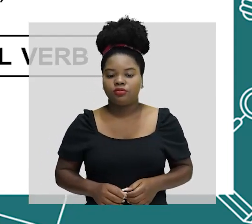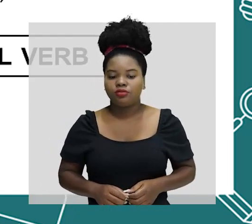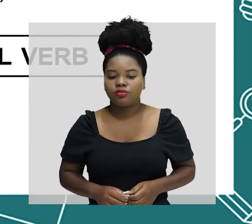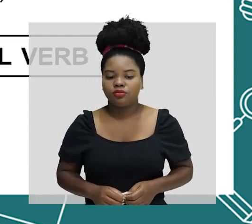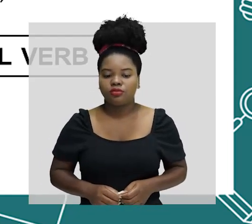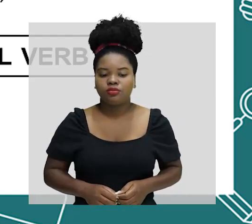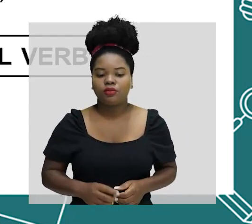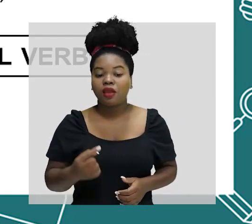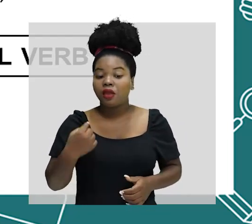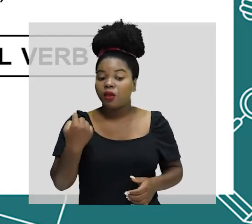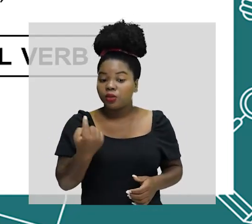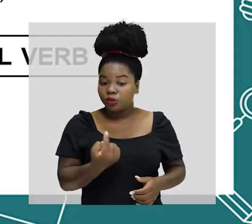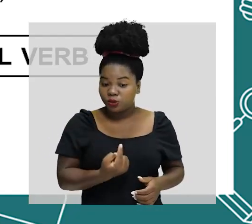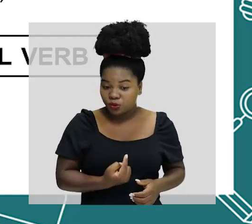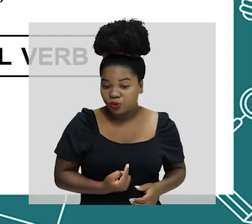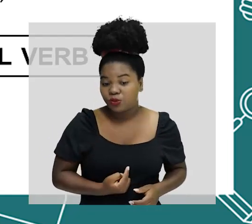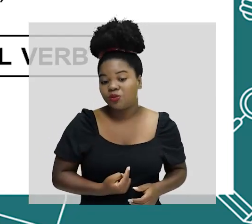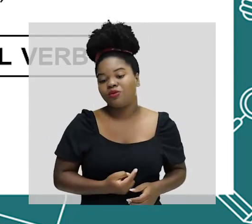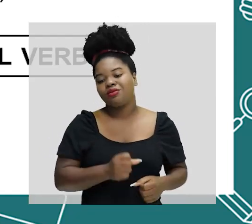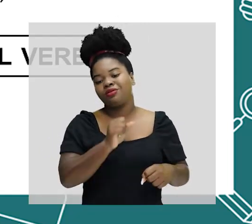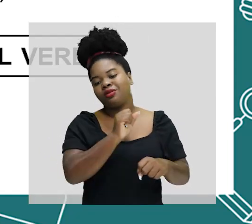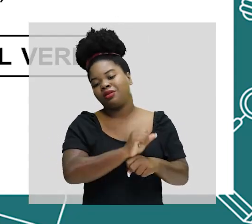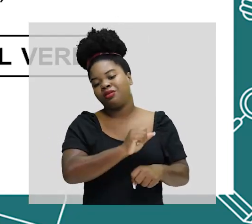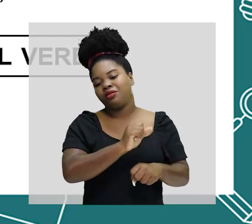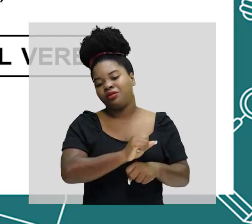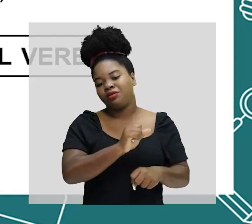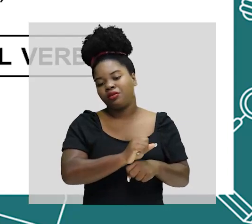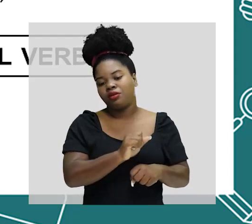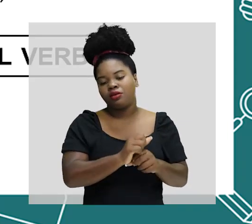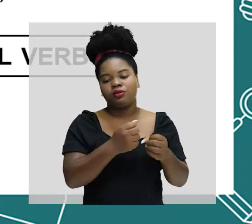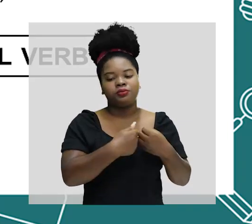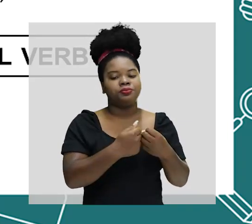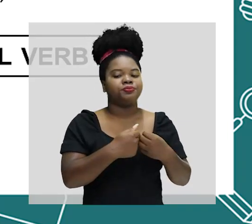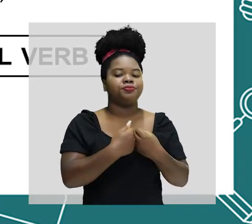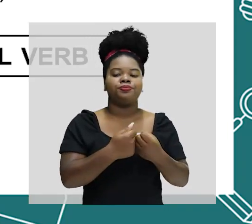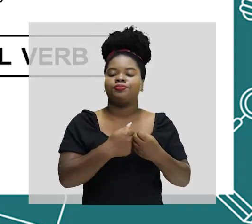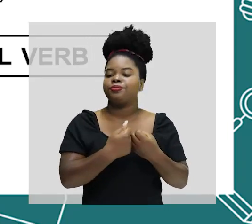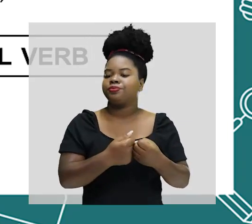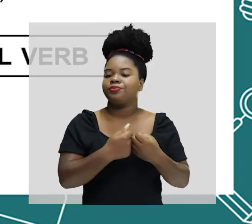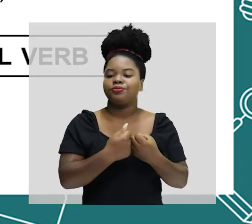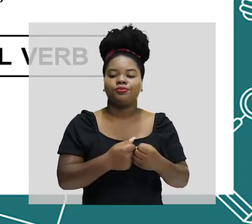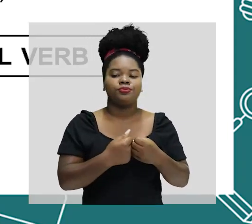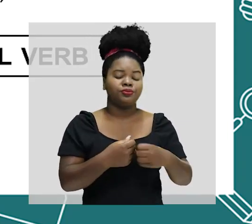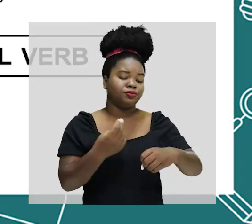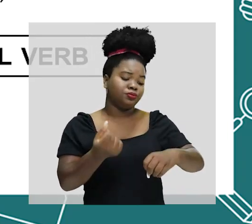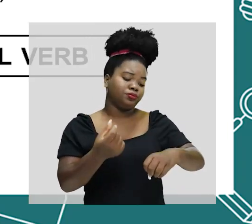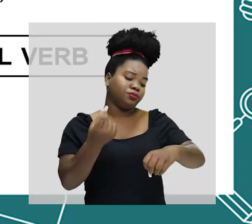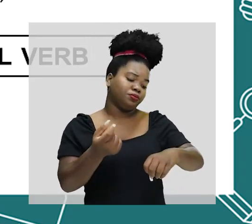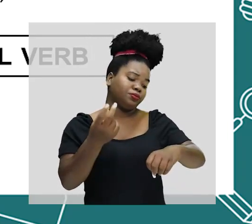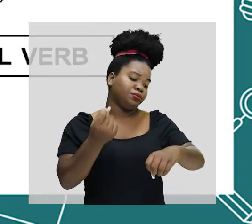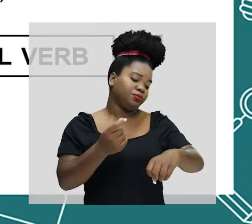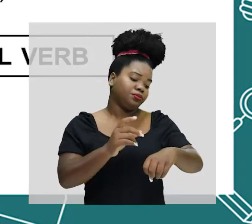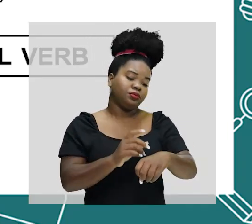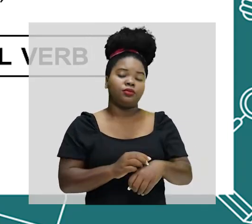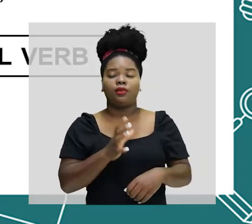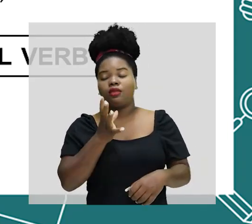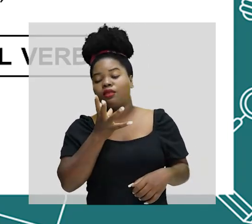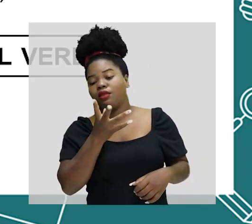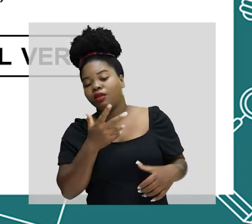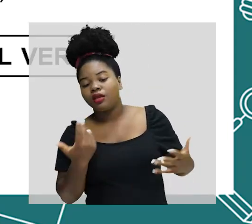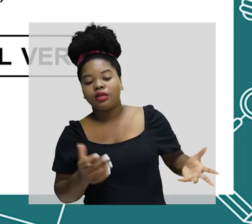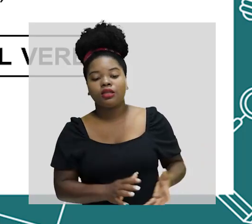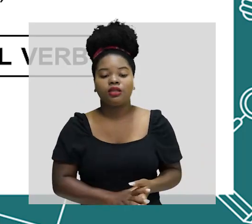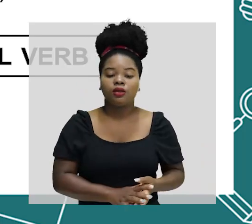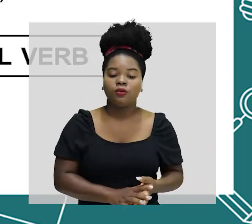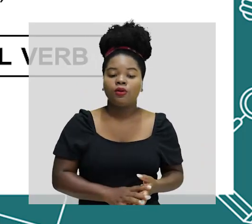while. Nós estamos esperando por um ônibus por algum tempo. Então, é uma ação que está